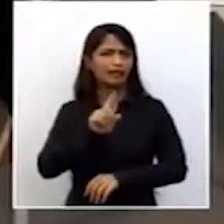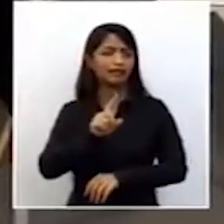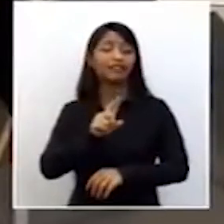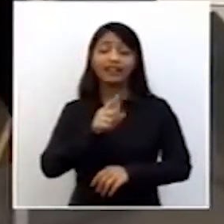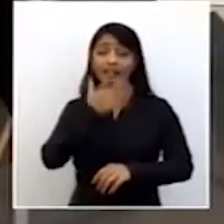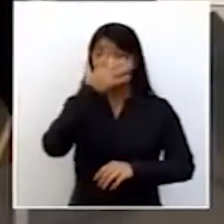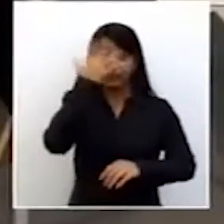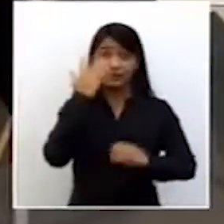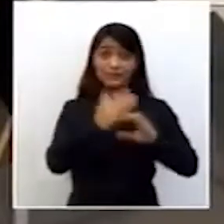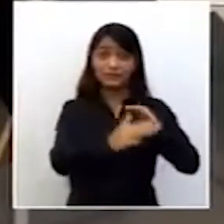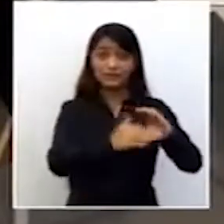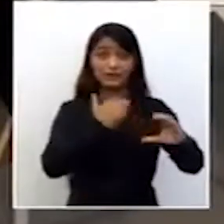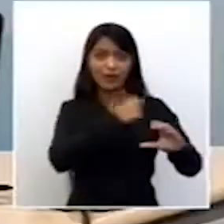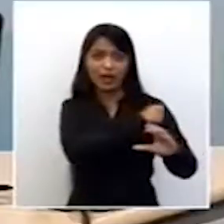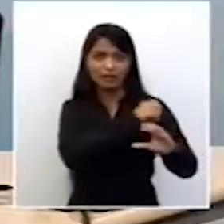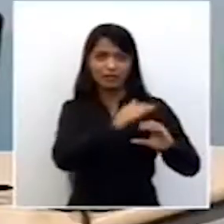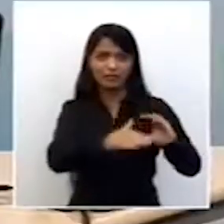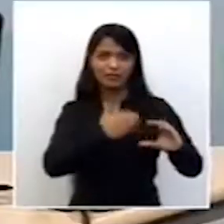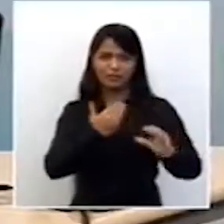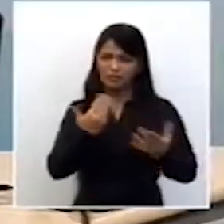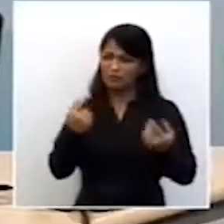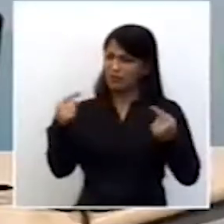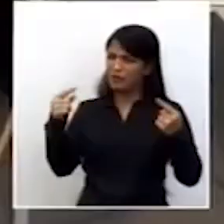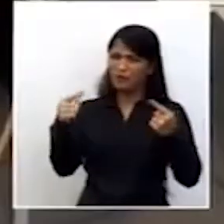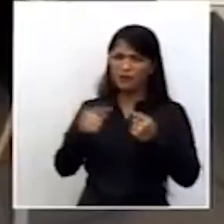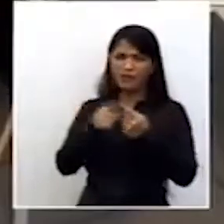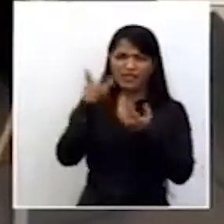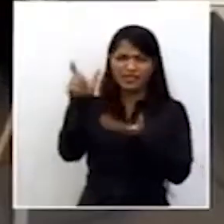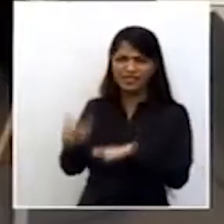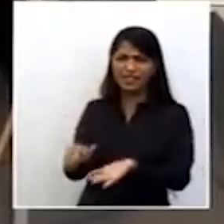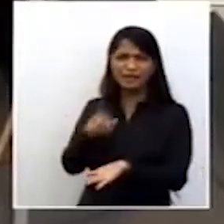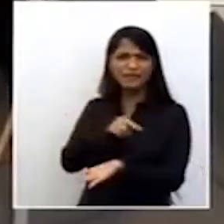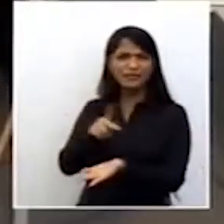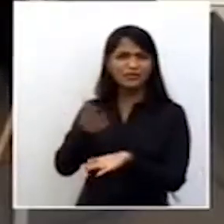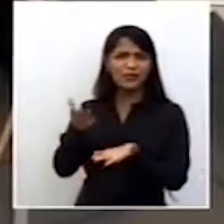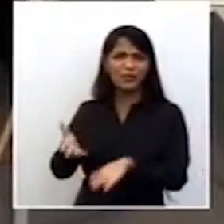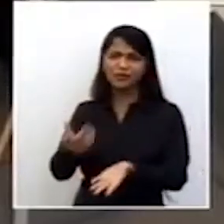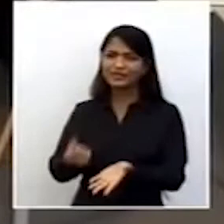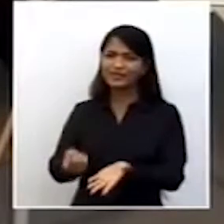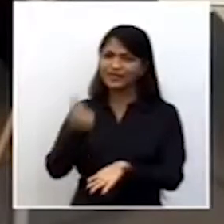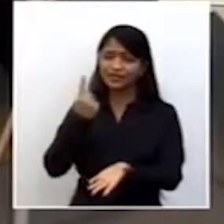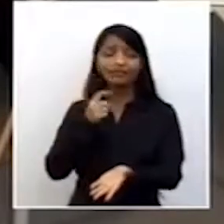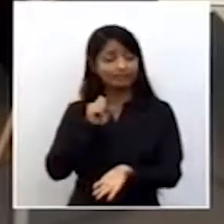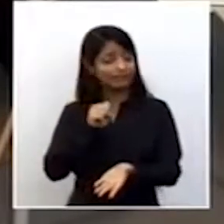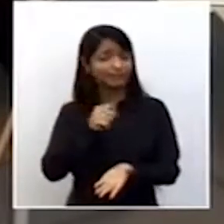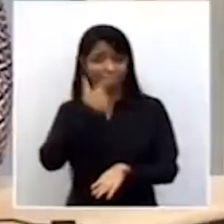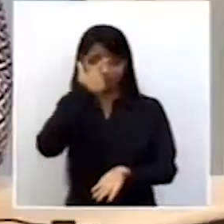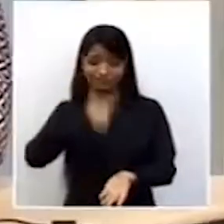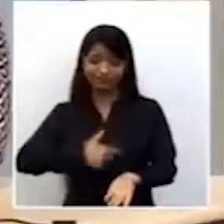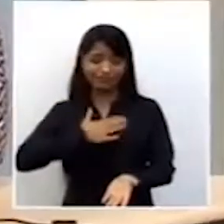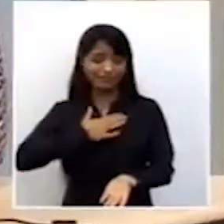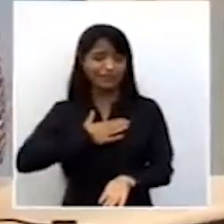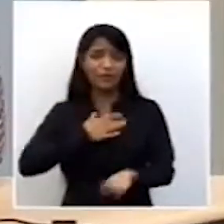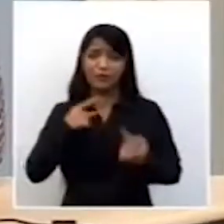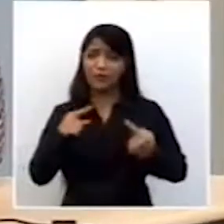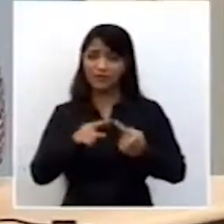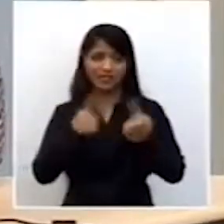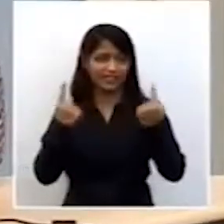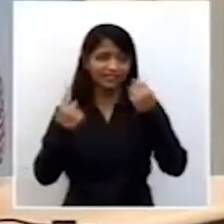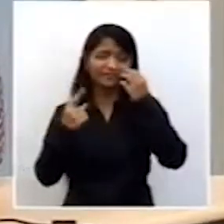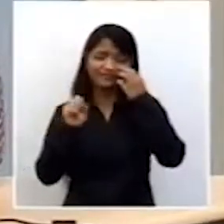cara da professora. Sim. Pelo jeito, é estranho. Sim, exatamente, não combina. Então, vocês viram que isso não combina, ok? Muito